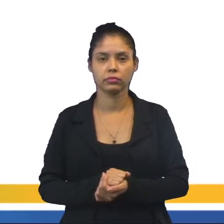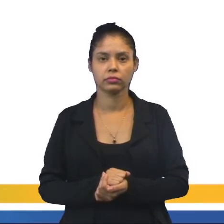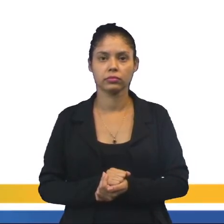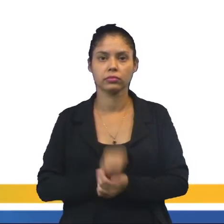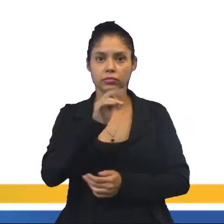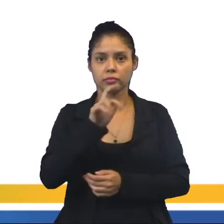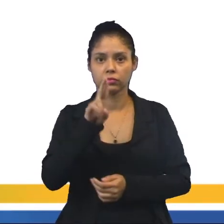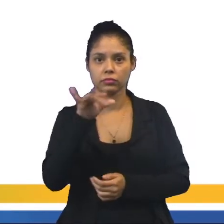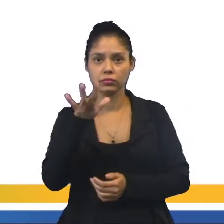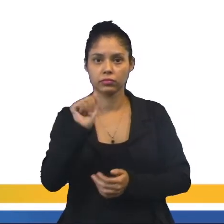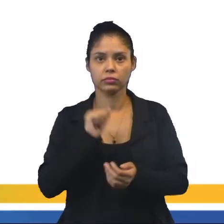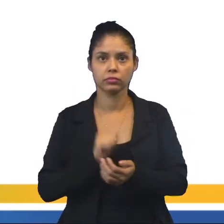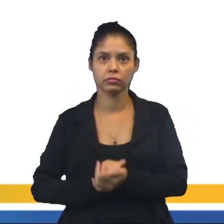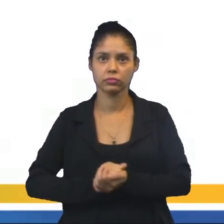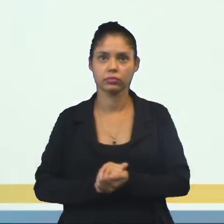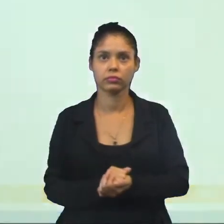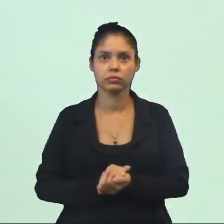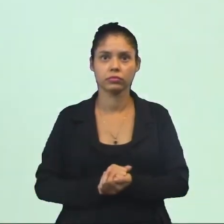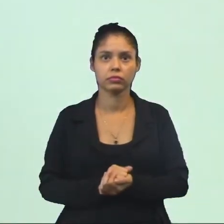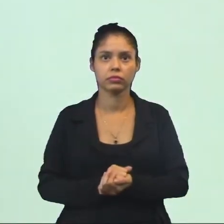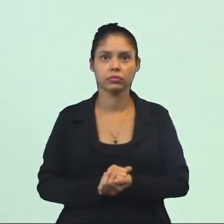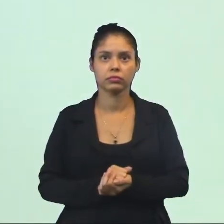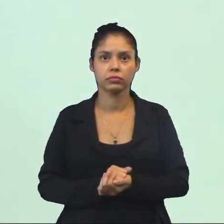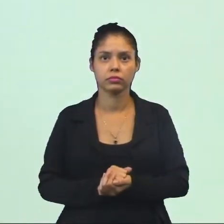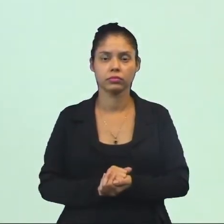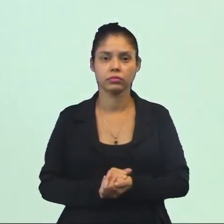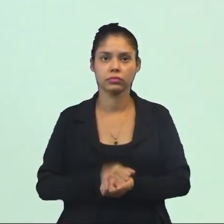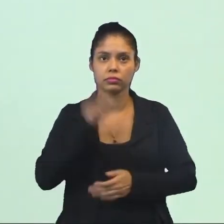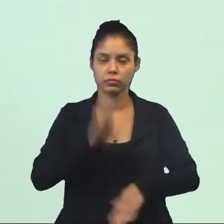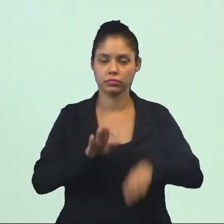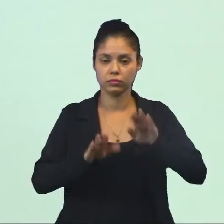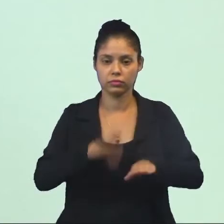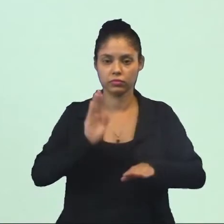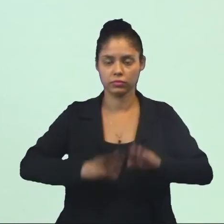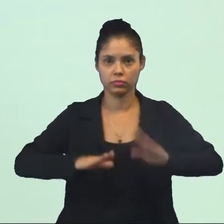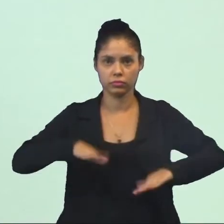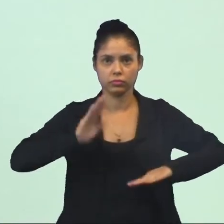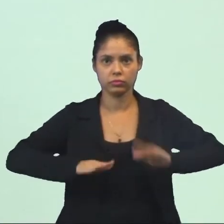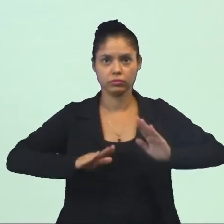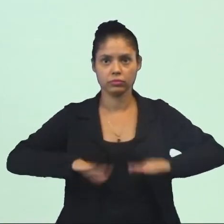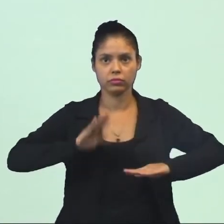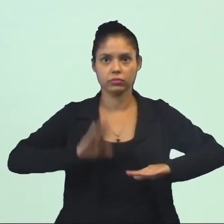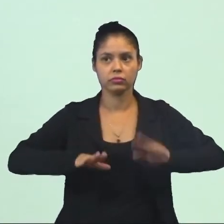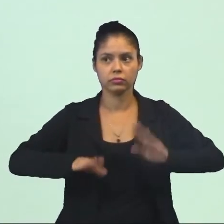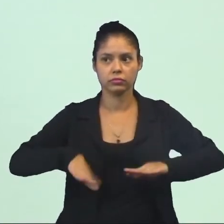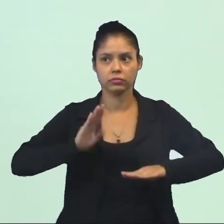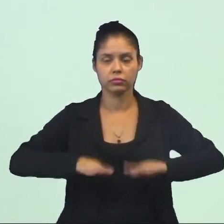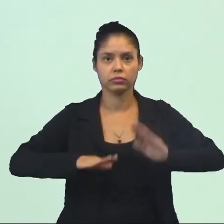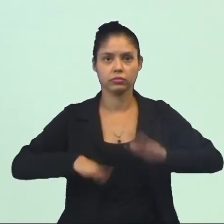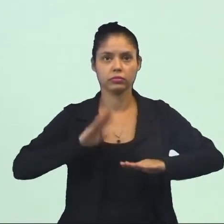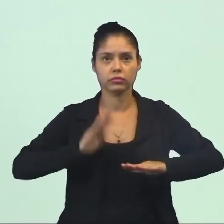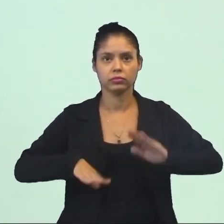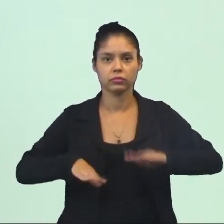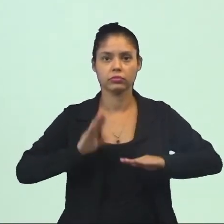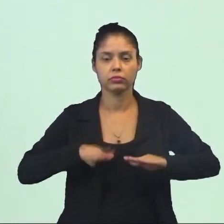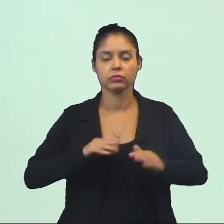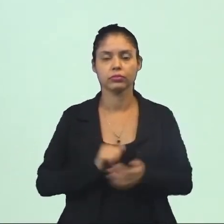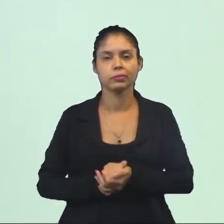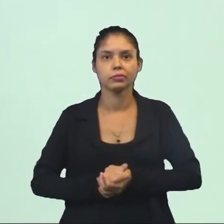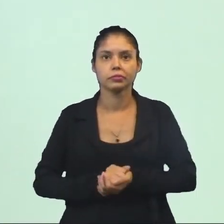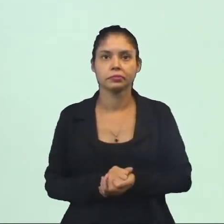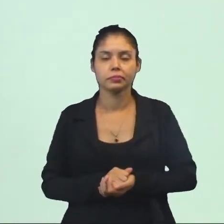aí é um instrumento de percussão vo que você Você vai bater aqui né ficção um mandando um